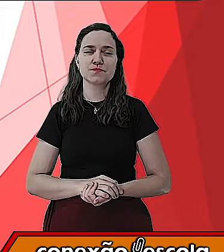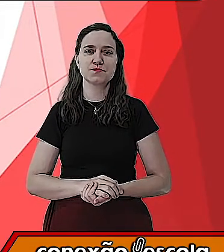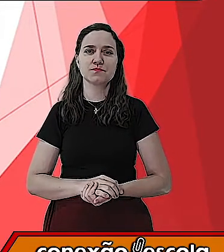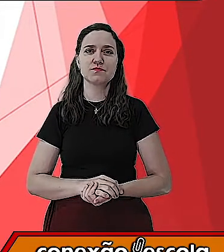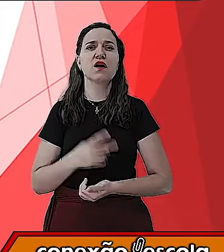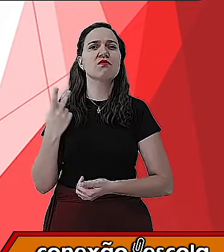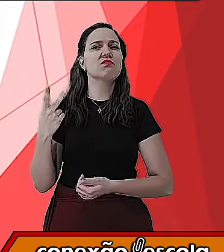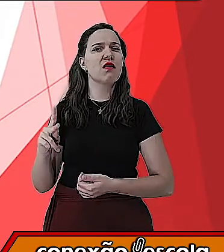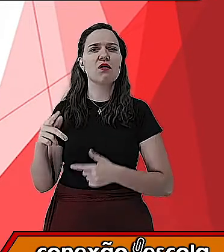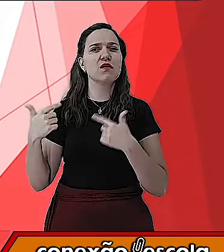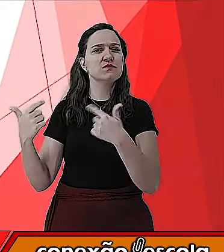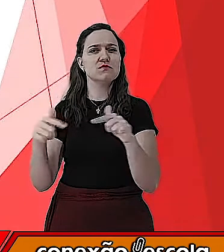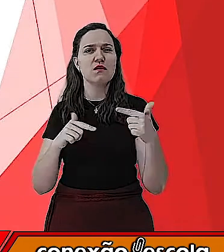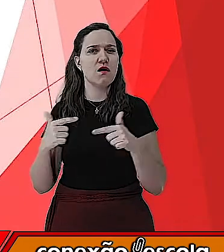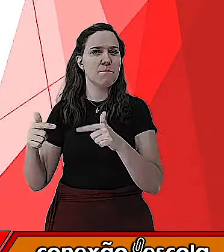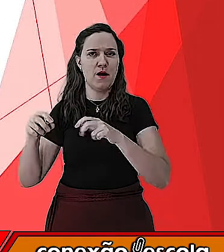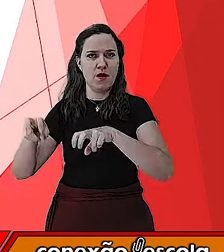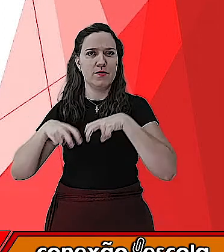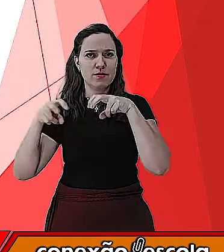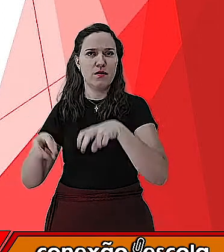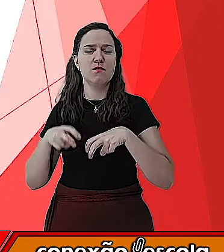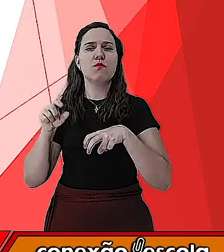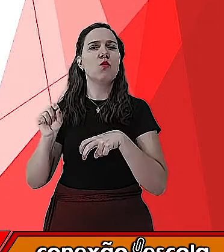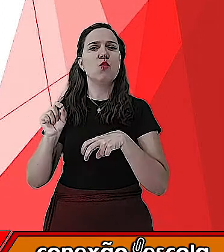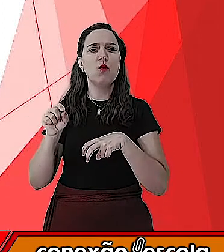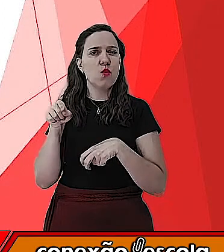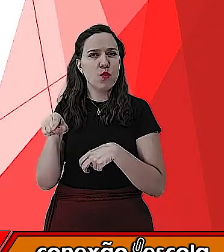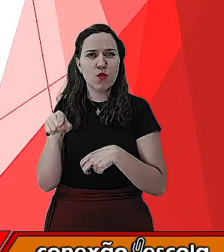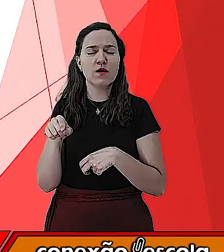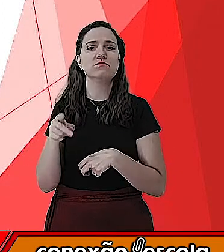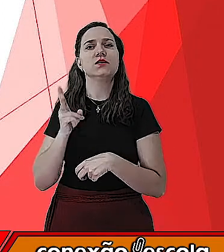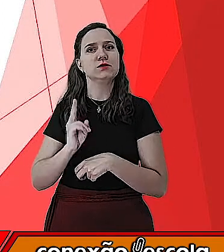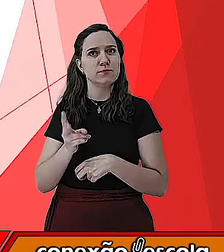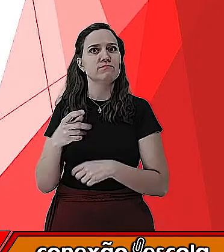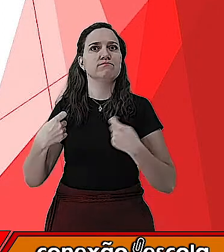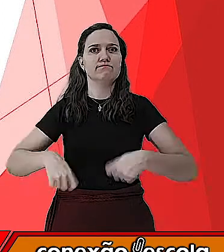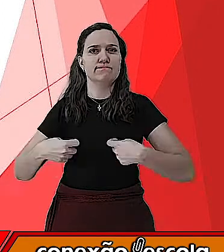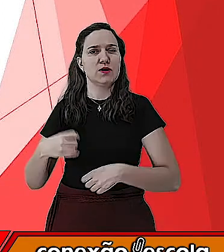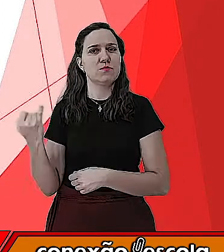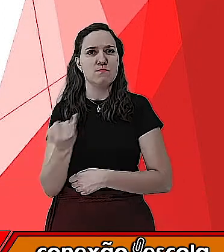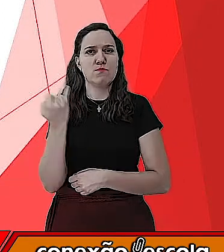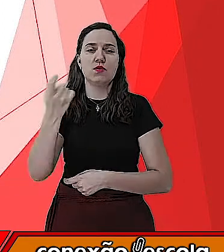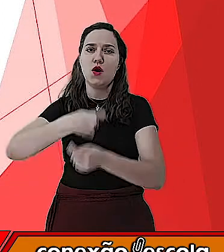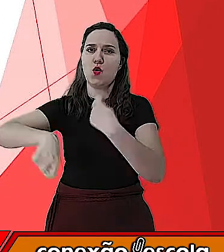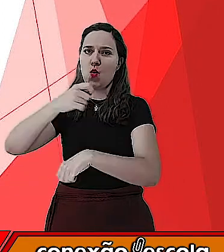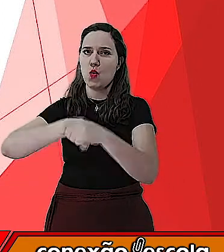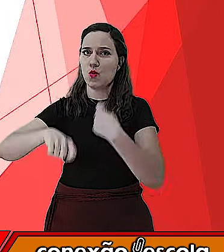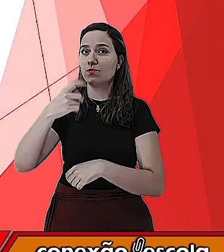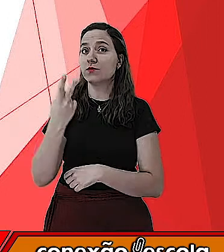As atividades desenvolvidas no campo sempre foram muito importantes para a economia do